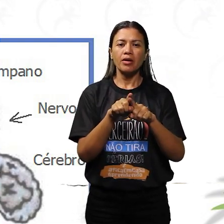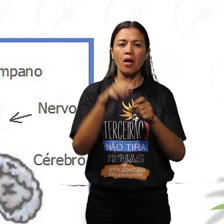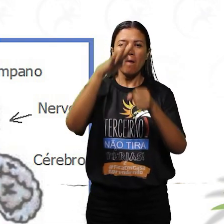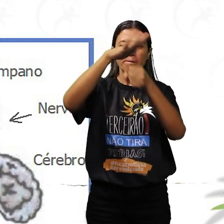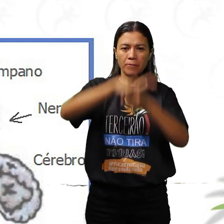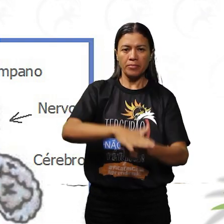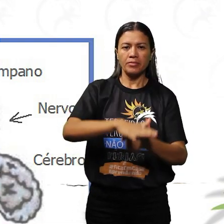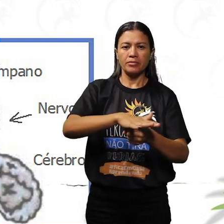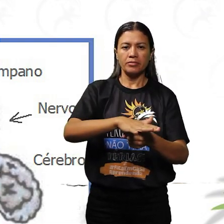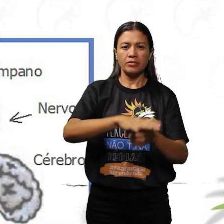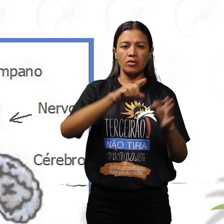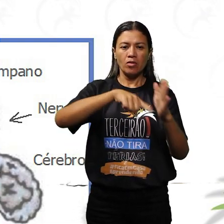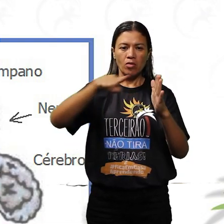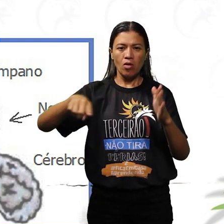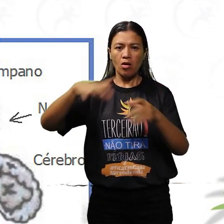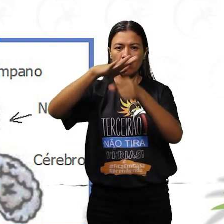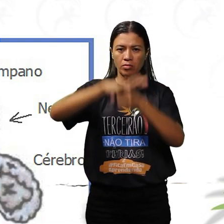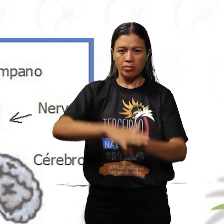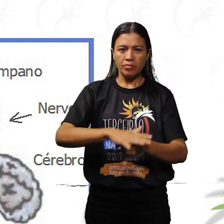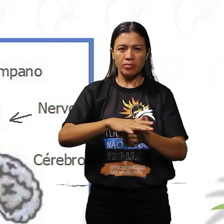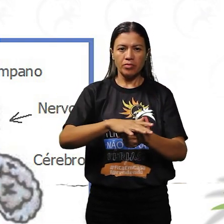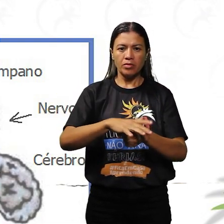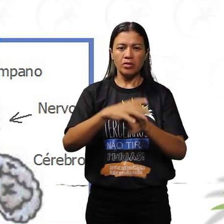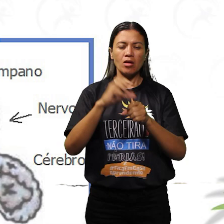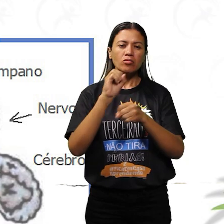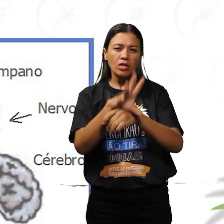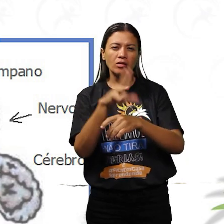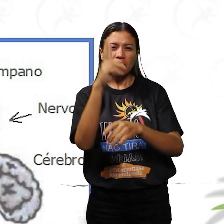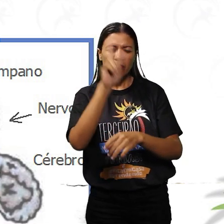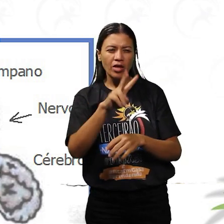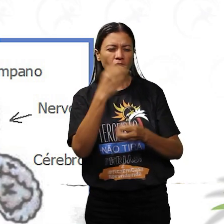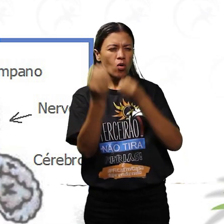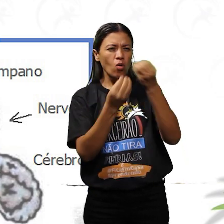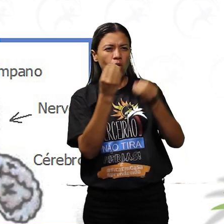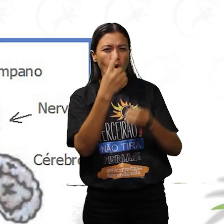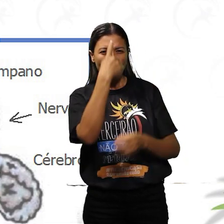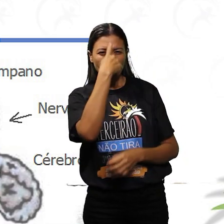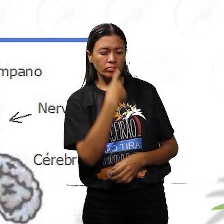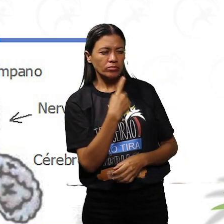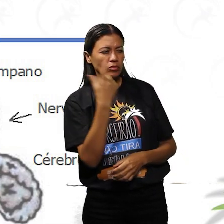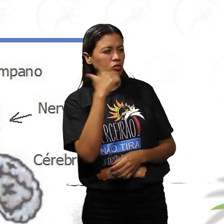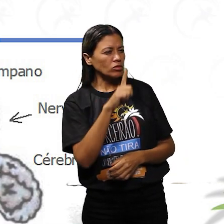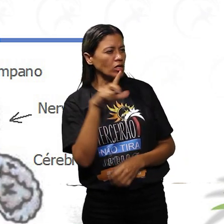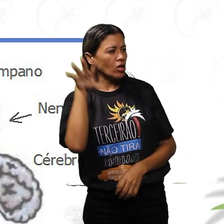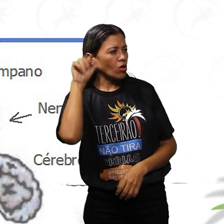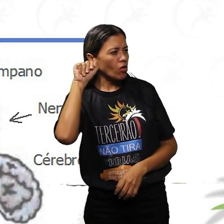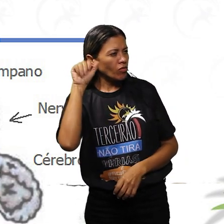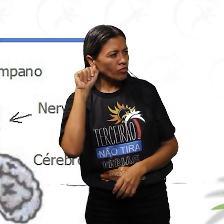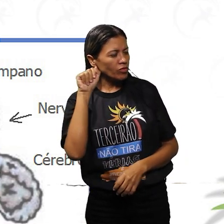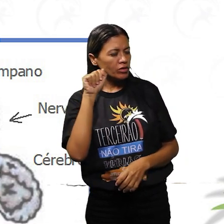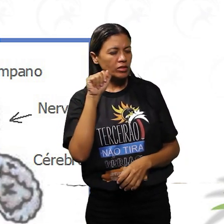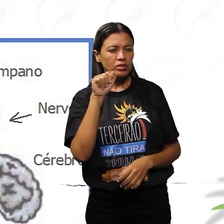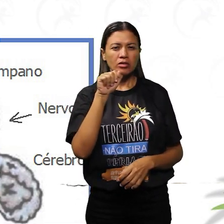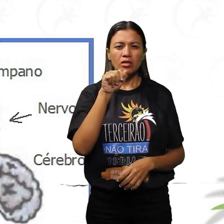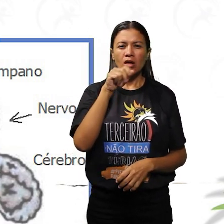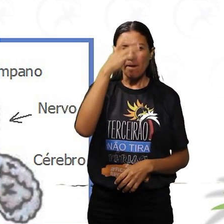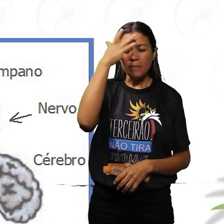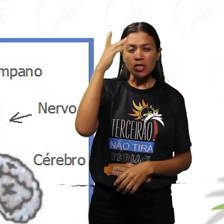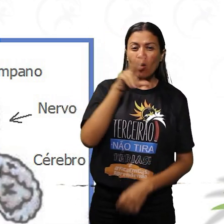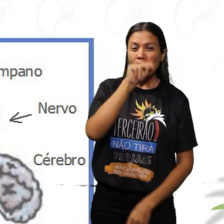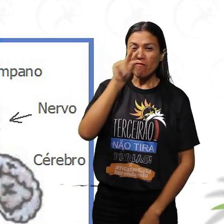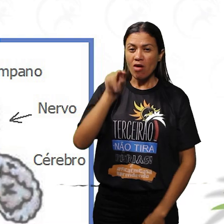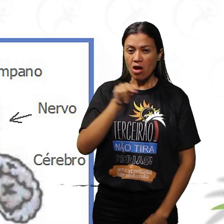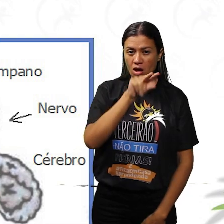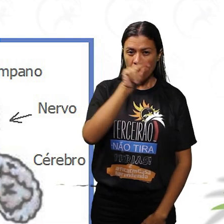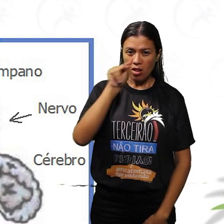no slide vocês vão observar uma pequena ilustração de, por exemplo, como é que a gente consegue ouvir as coisas, né? Então alguém fala, eu